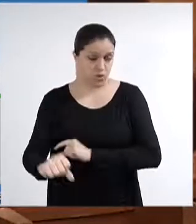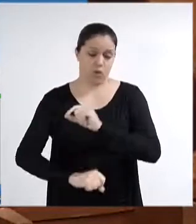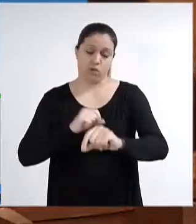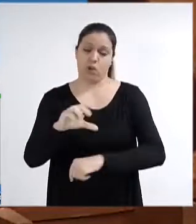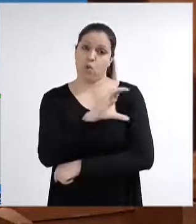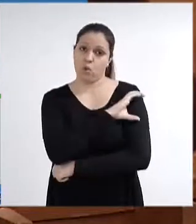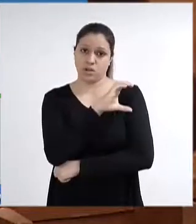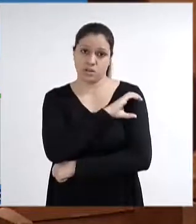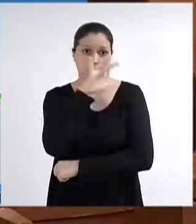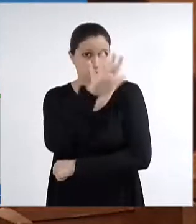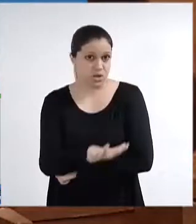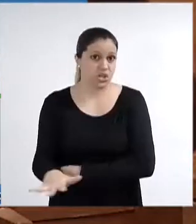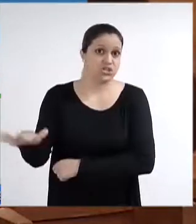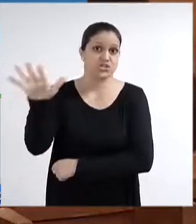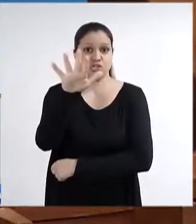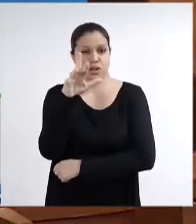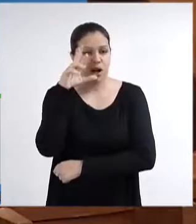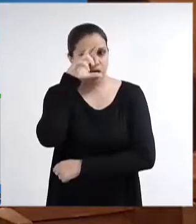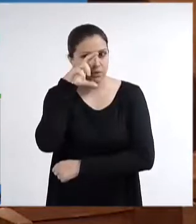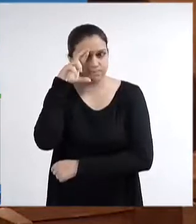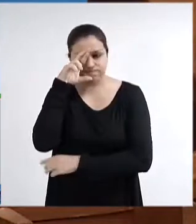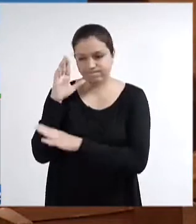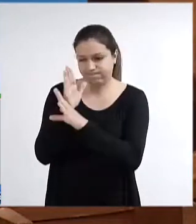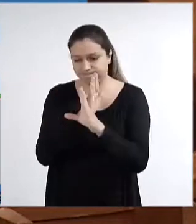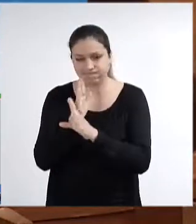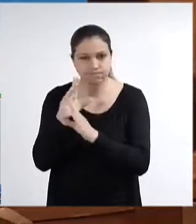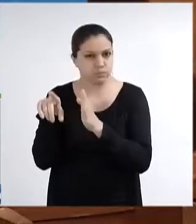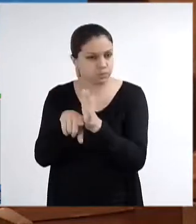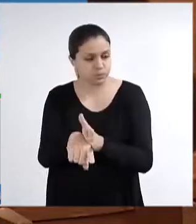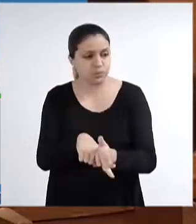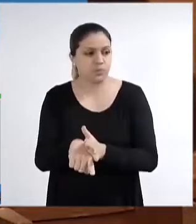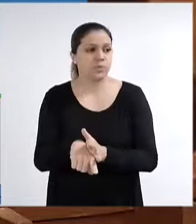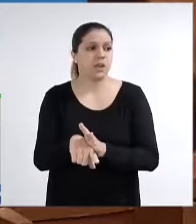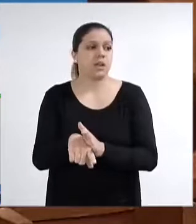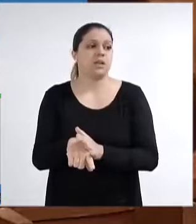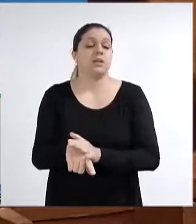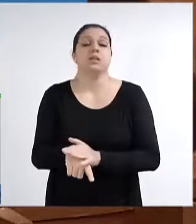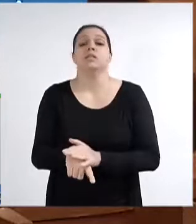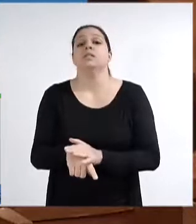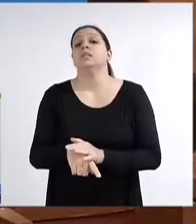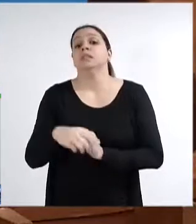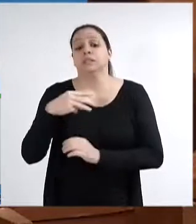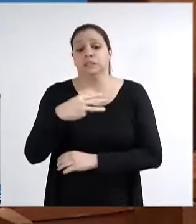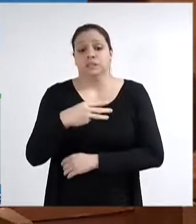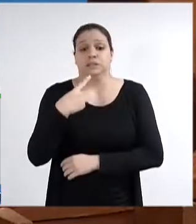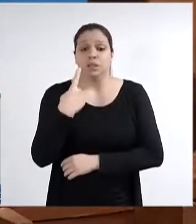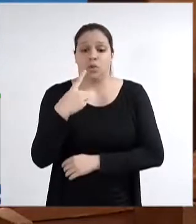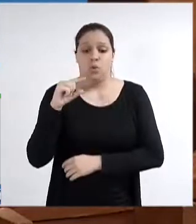de Perícias, ela expediu no Mato Grosso do Sul